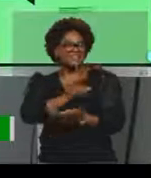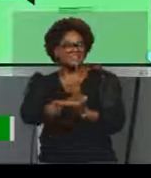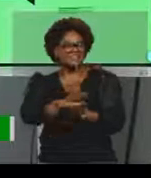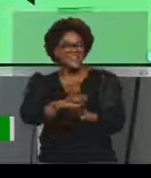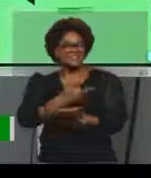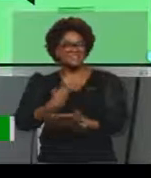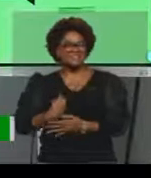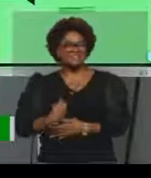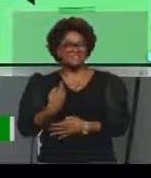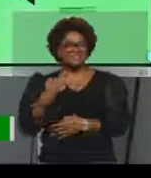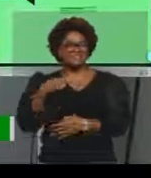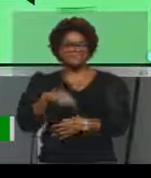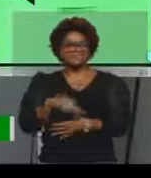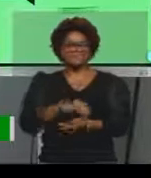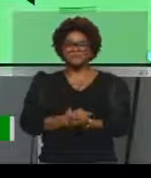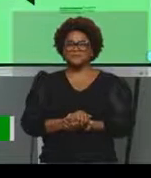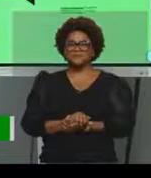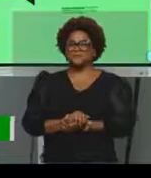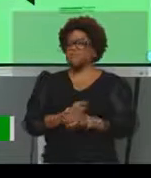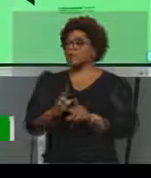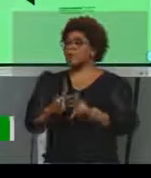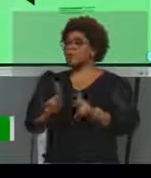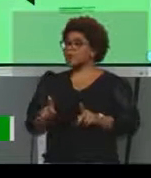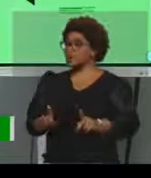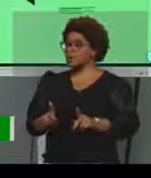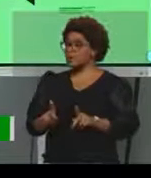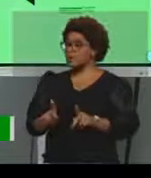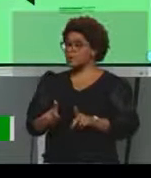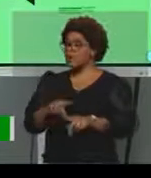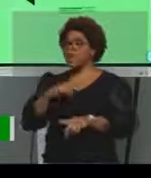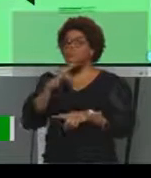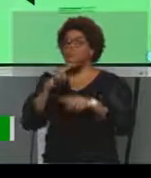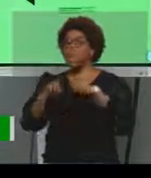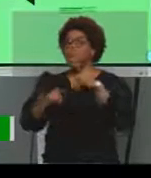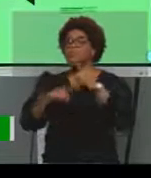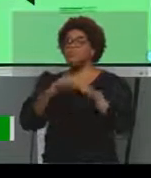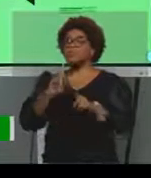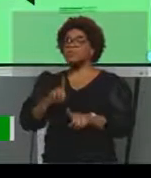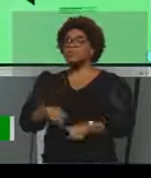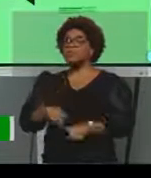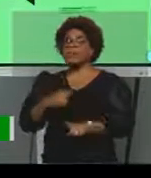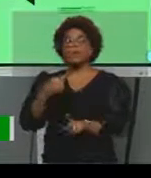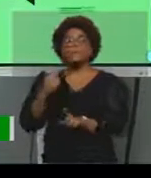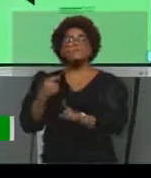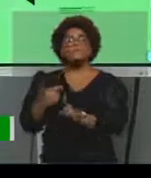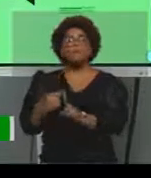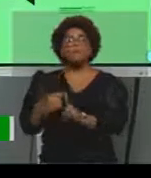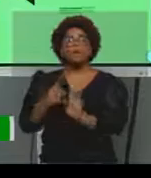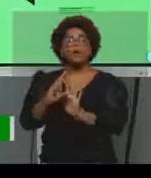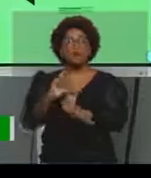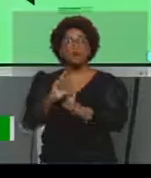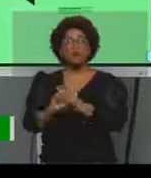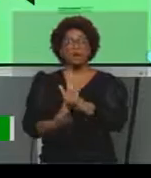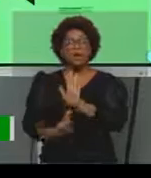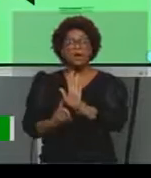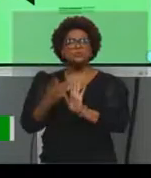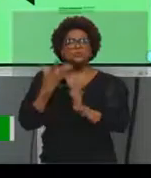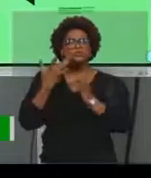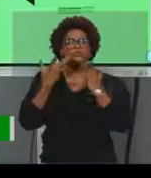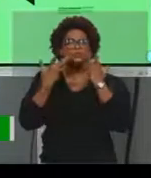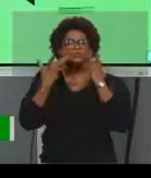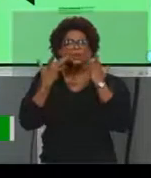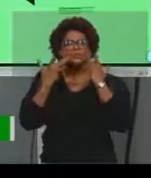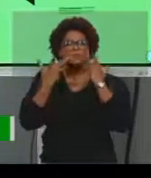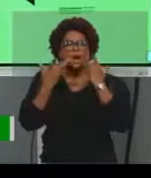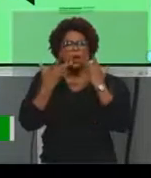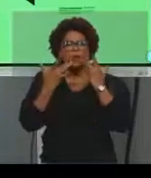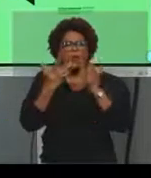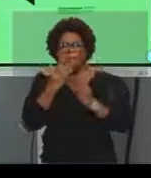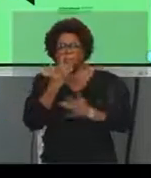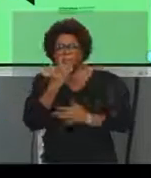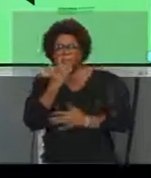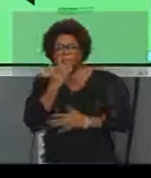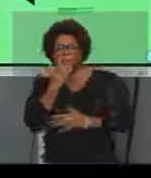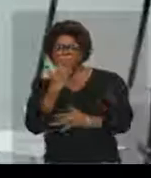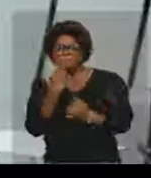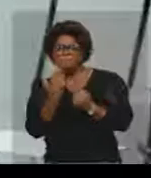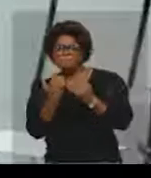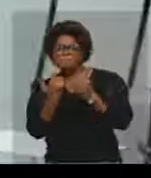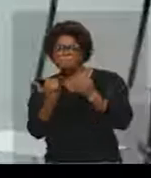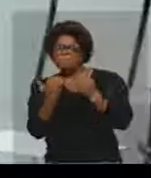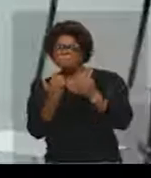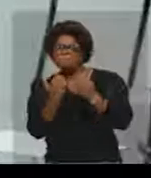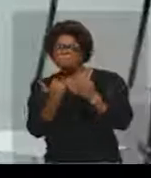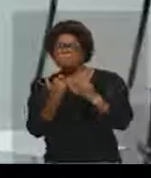Maria Alice, ele quer saber o seguinte: por que o texto teatral é parecido com o texto narrativo?